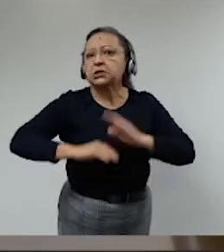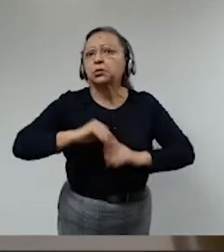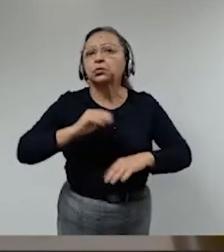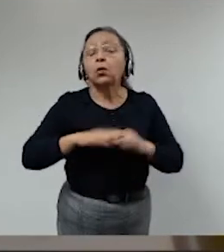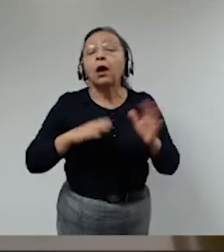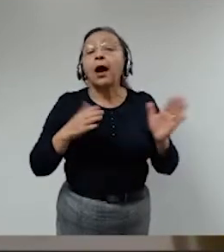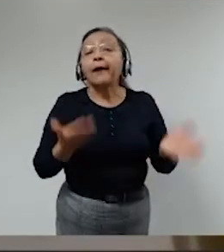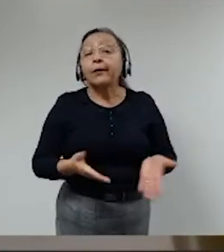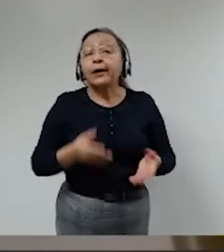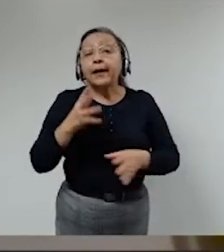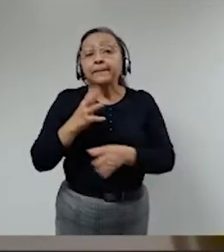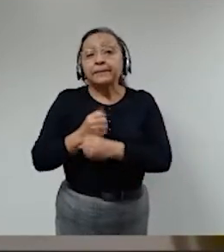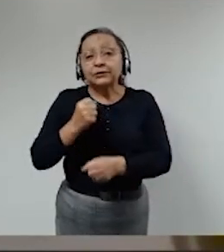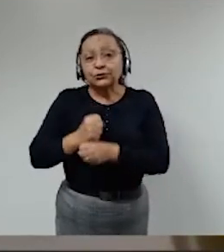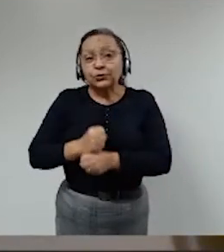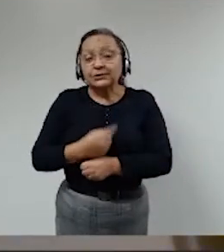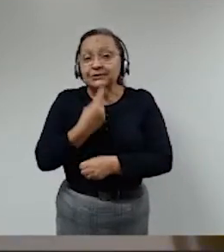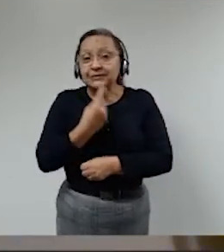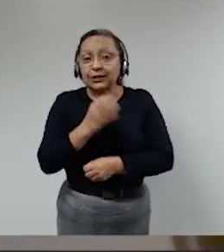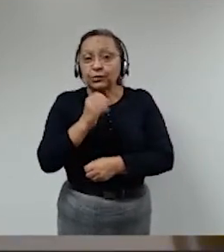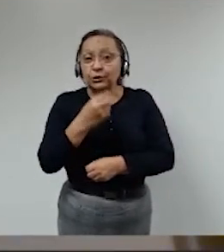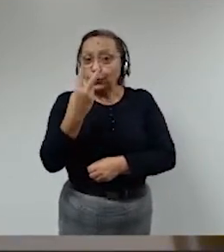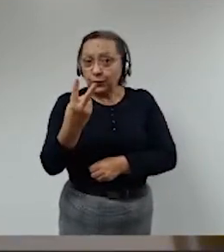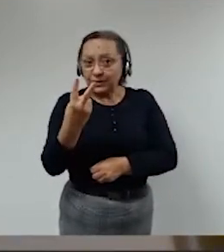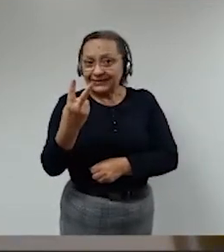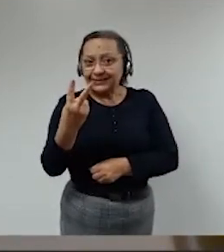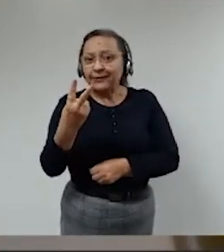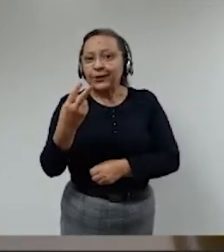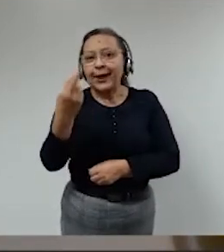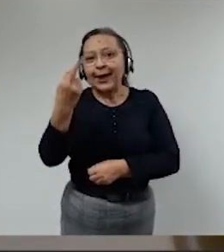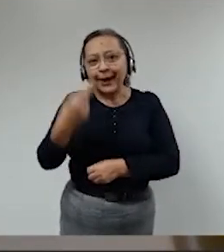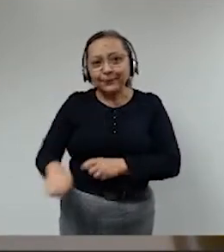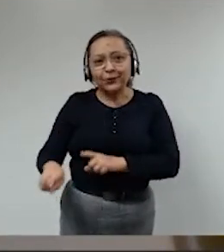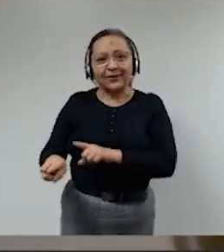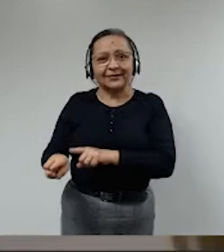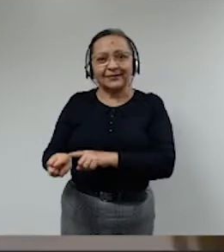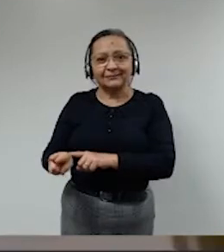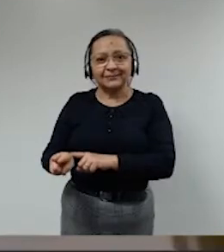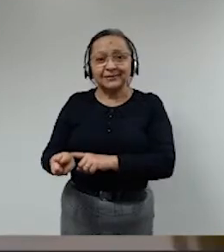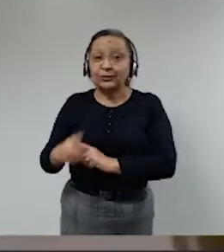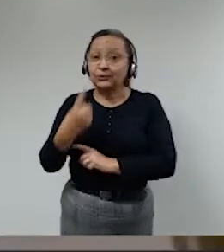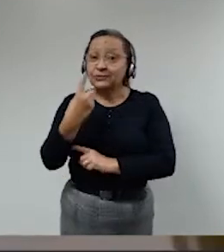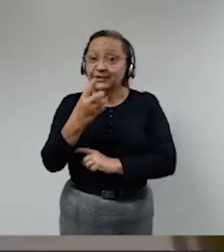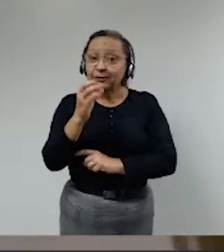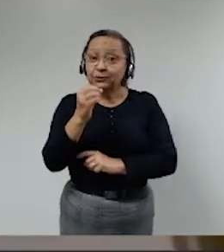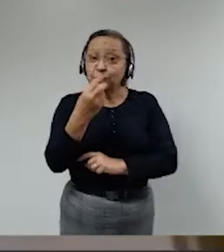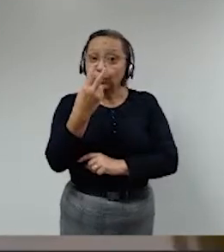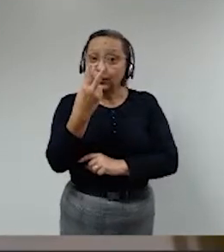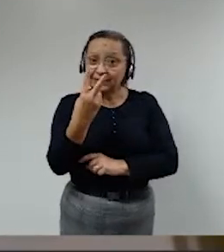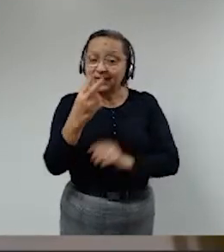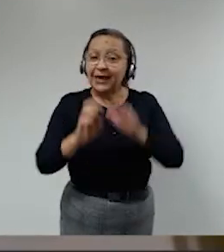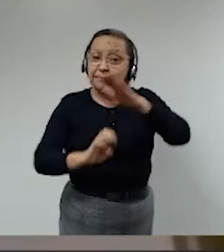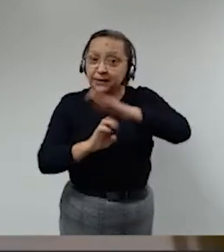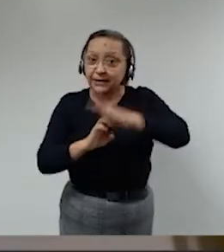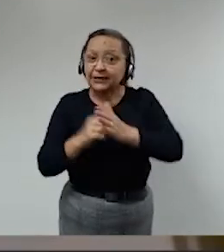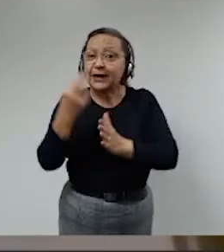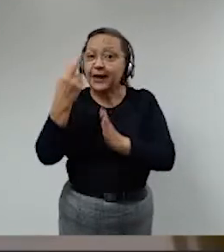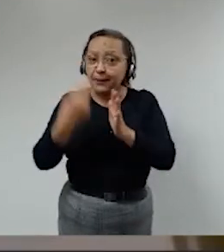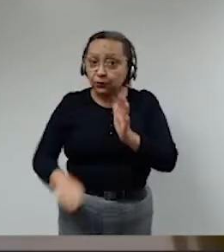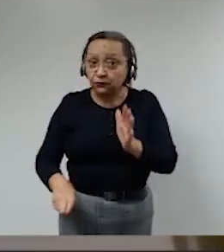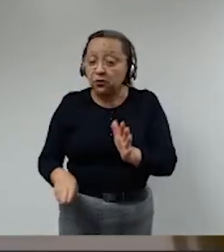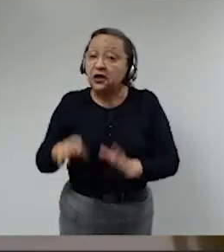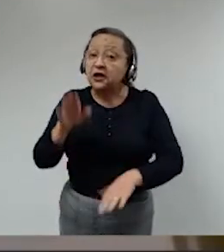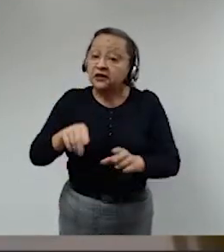a prestação de contas de 102 empresas foi reprovada. Essas 102 empresas talvez saiam do mercado, porque talvez não